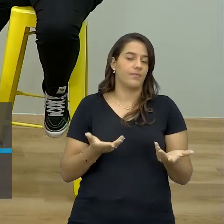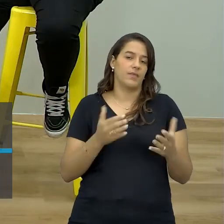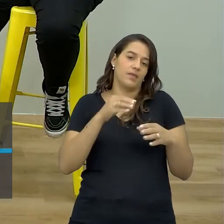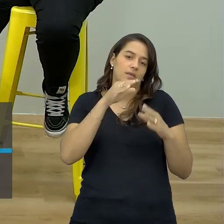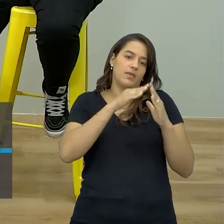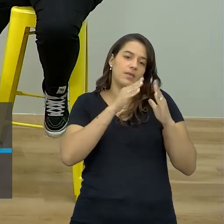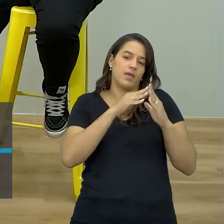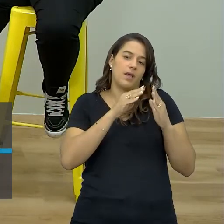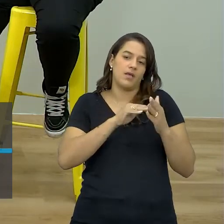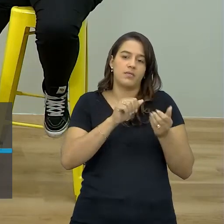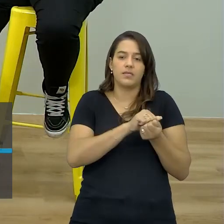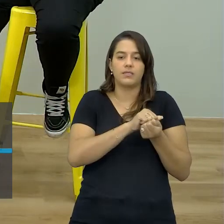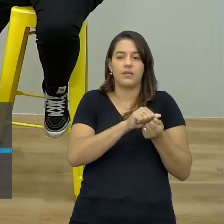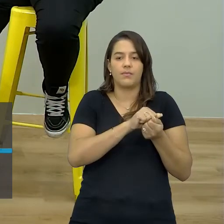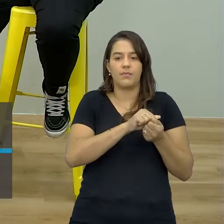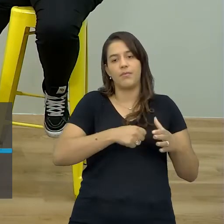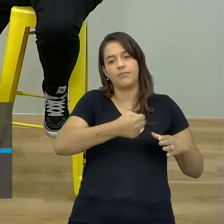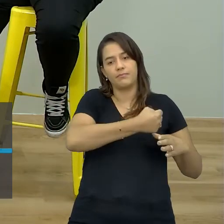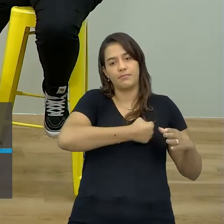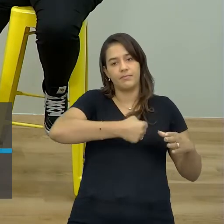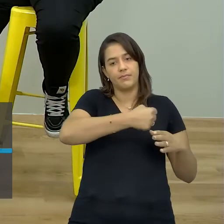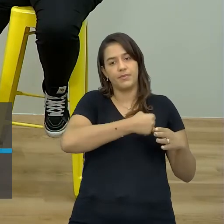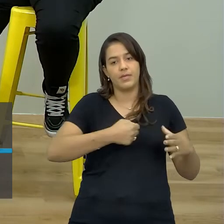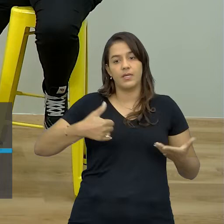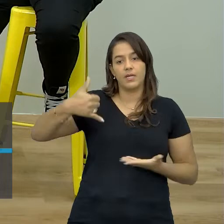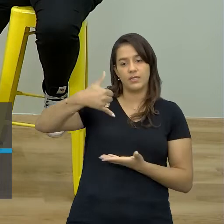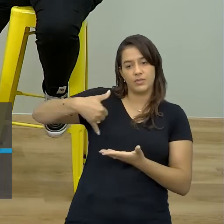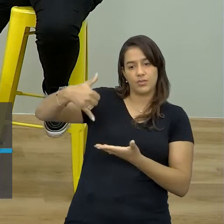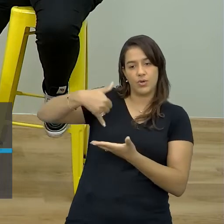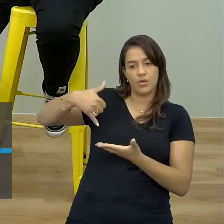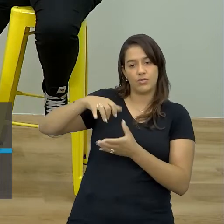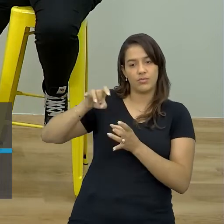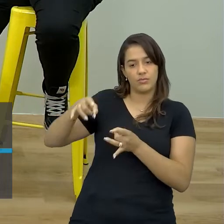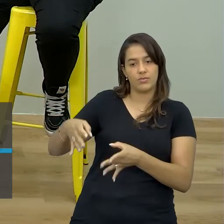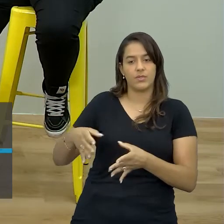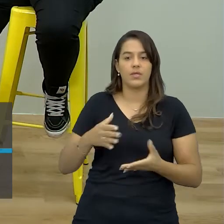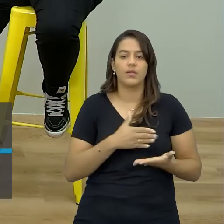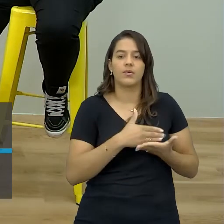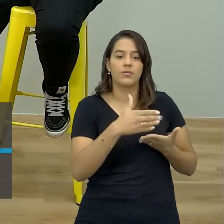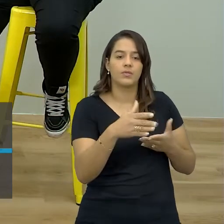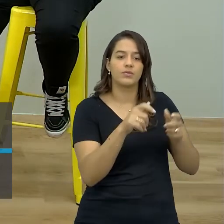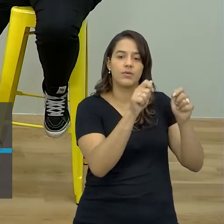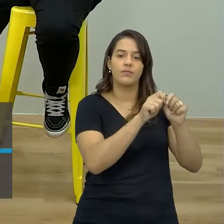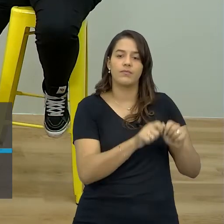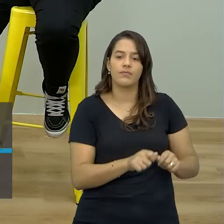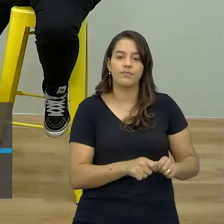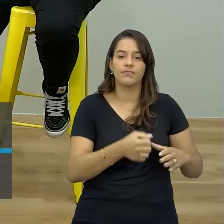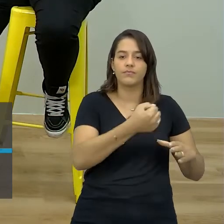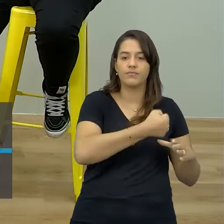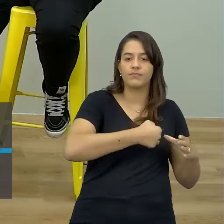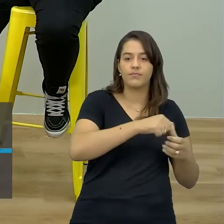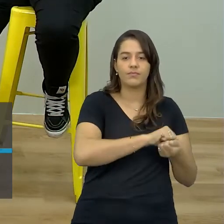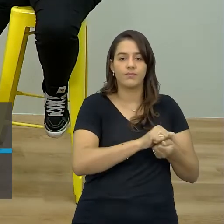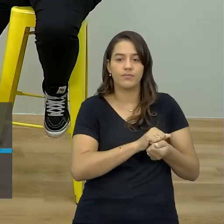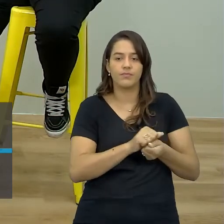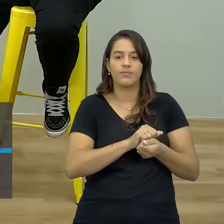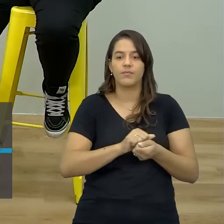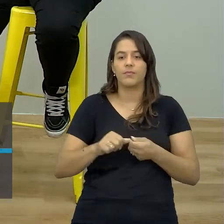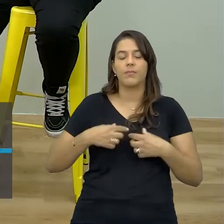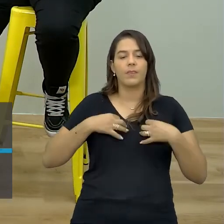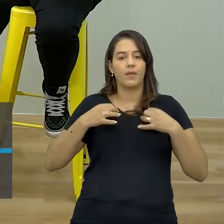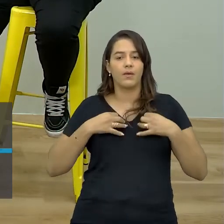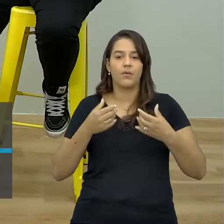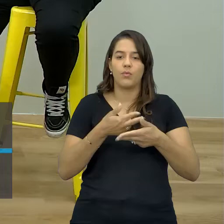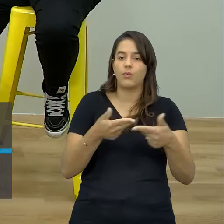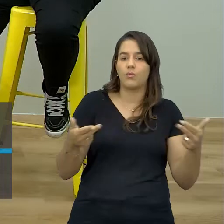E minha mãe teve a fase do sabão. Então, muitas vezes, esse óleo que ia pra descarte, ela começou a fazer sabão, né? E era o sabão que usava, tipo, pra lavar